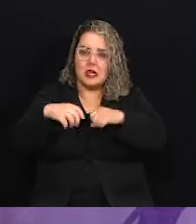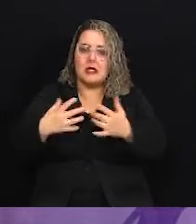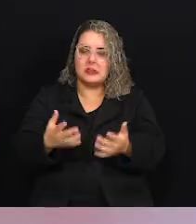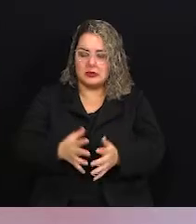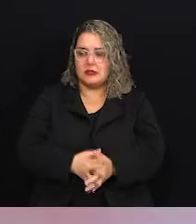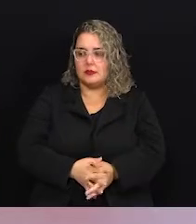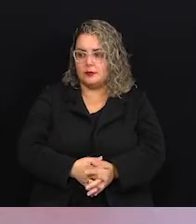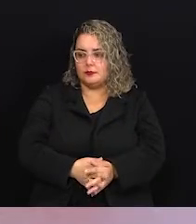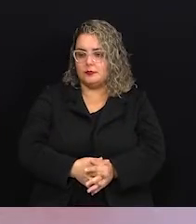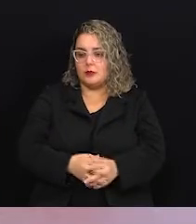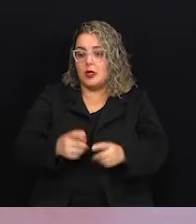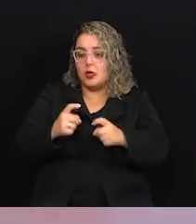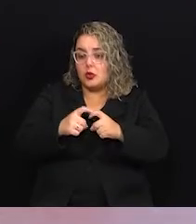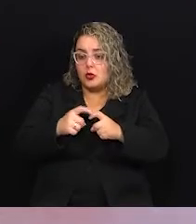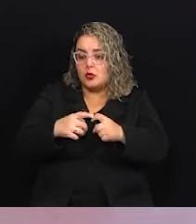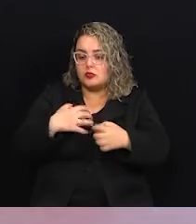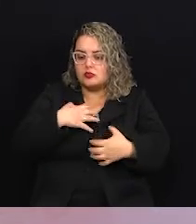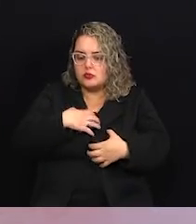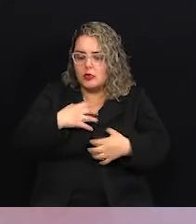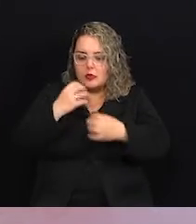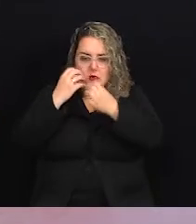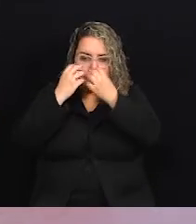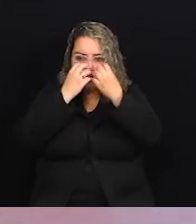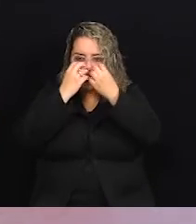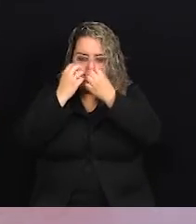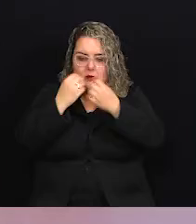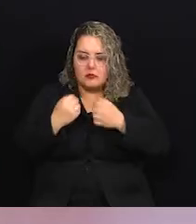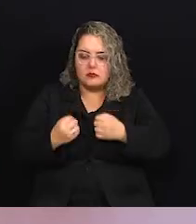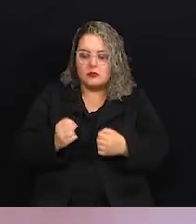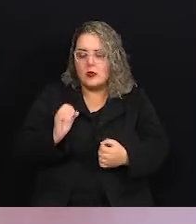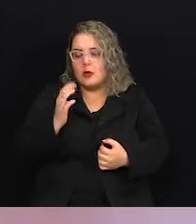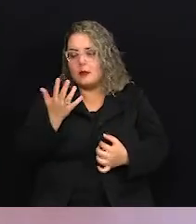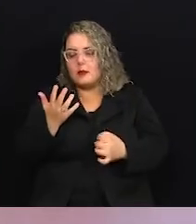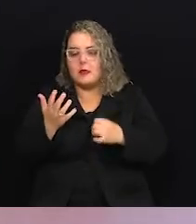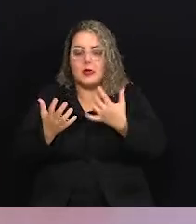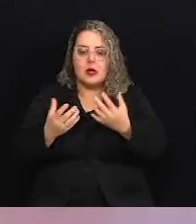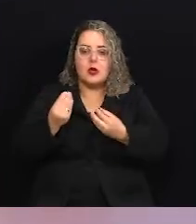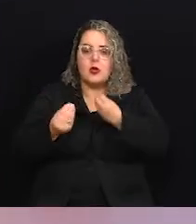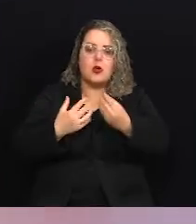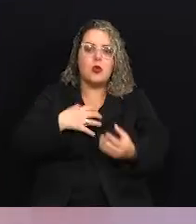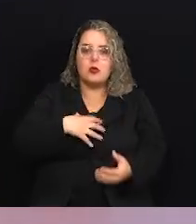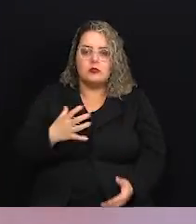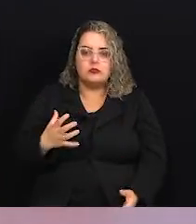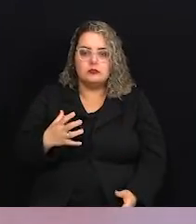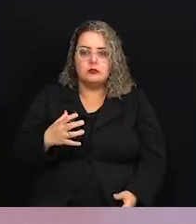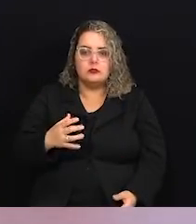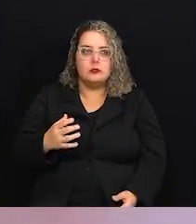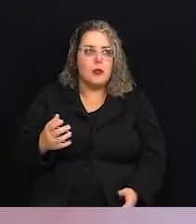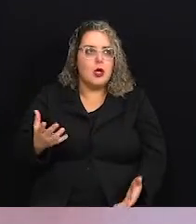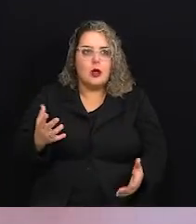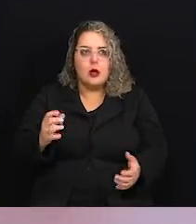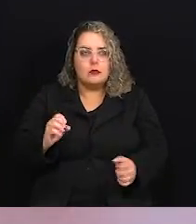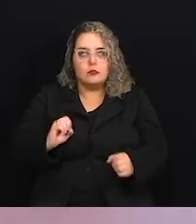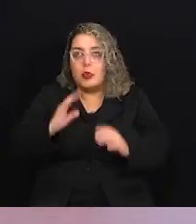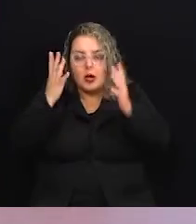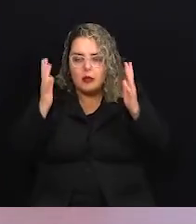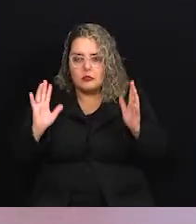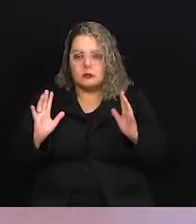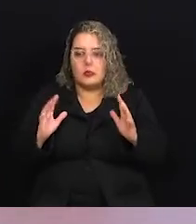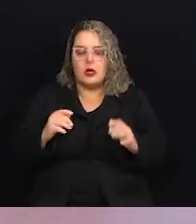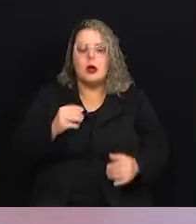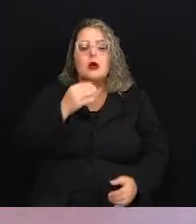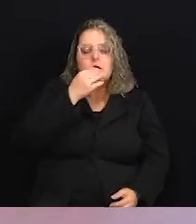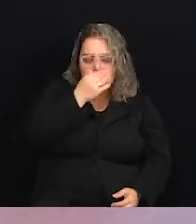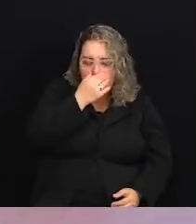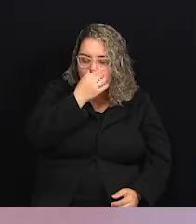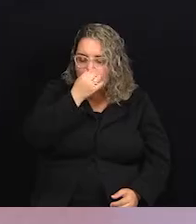sim. E doutor, os sintomas da rinite, eles vão aparecendo de que forma? De repente, ou começa com um